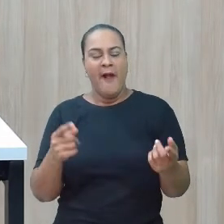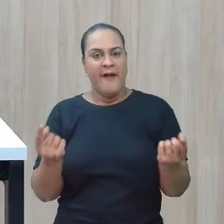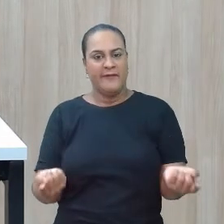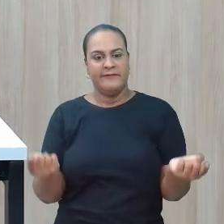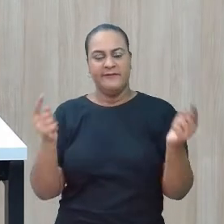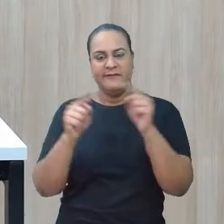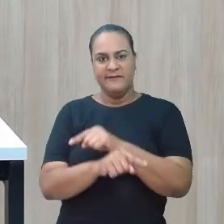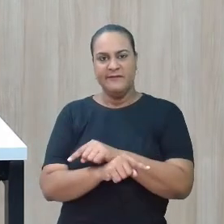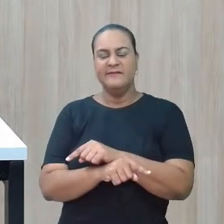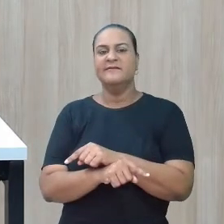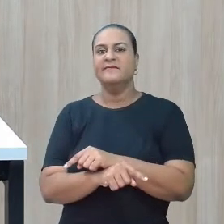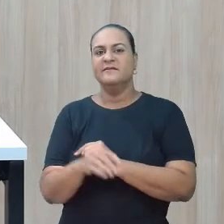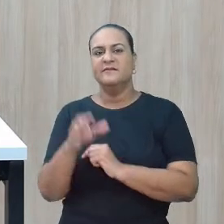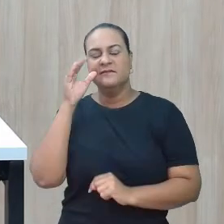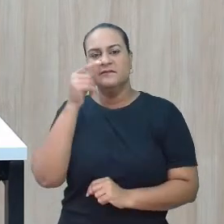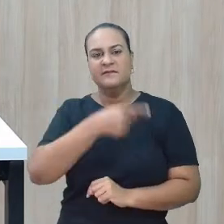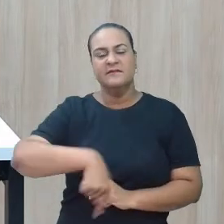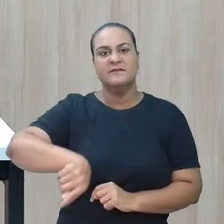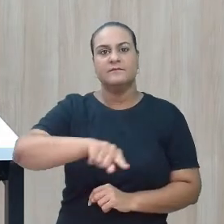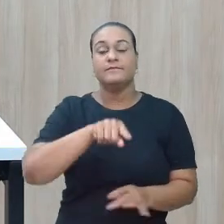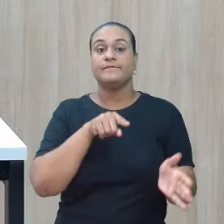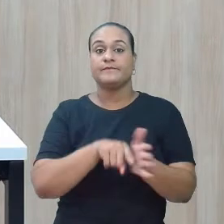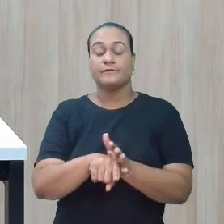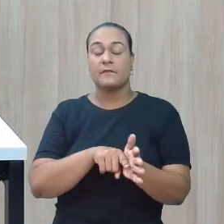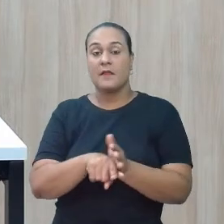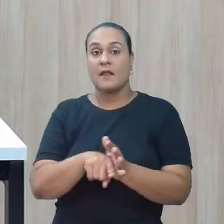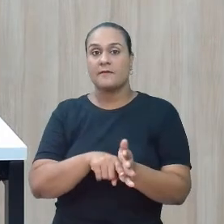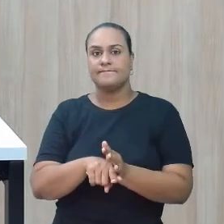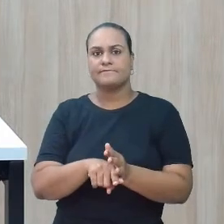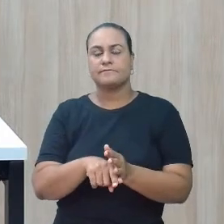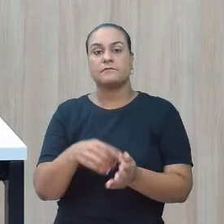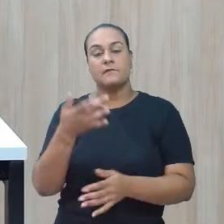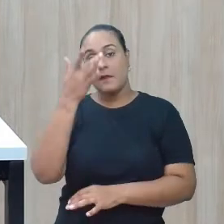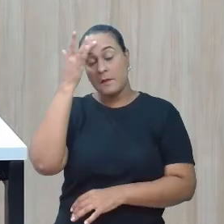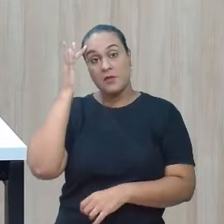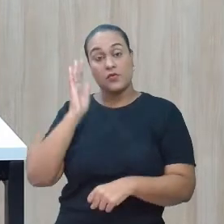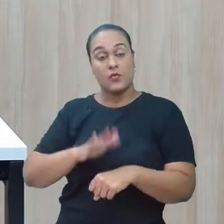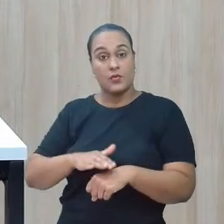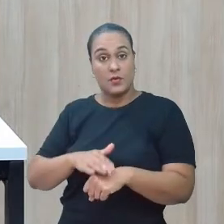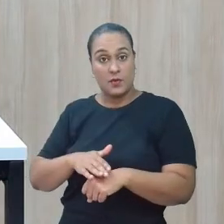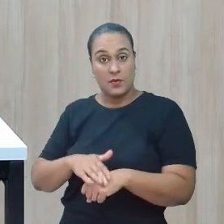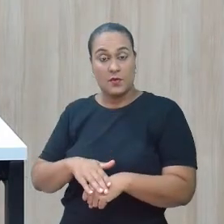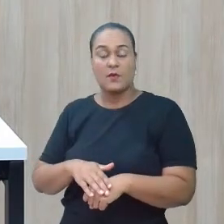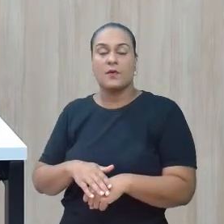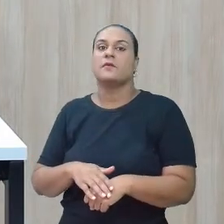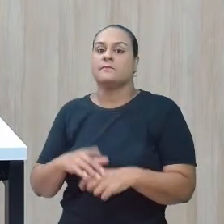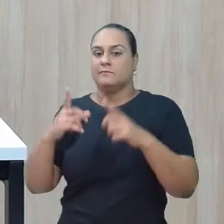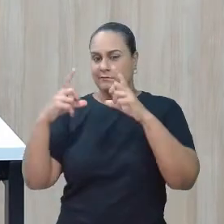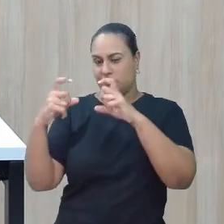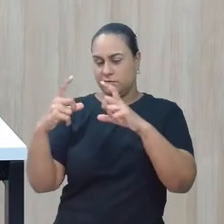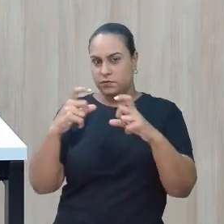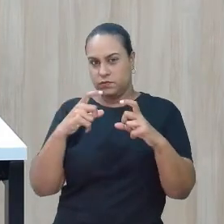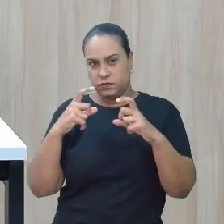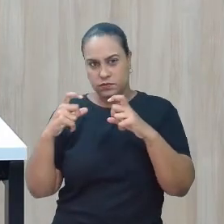essa curiosidade para vocês. Pesquisem se quem criou a máquina fotográfica, se ele pegou